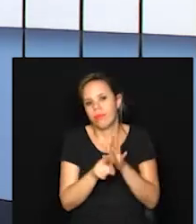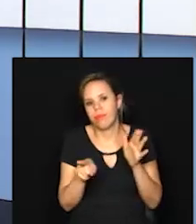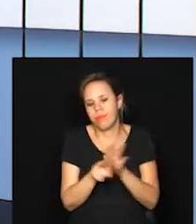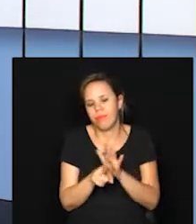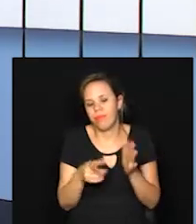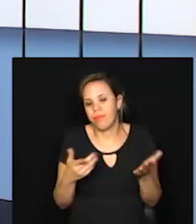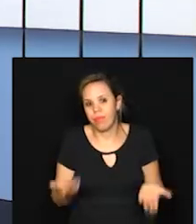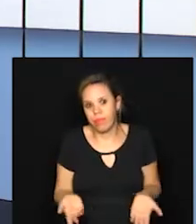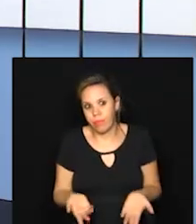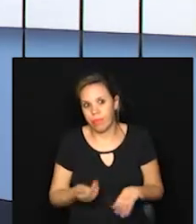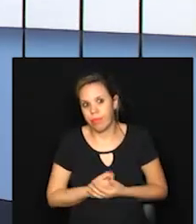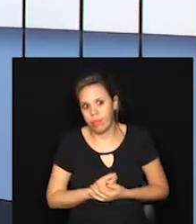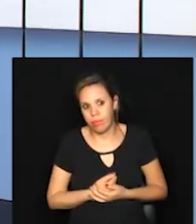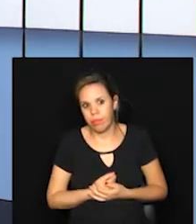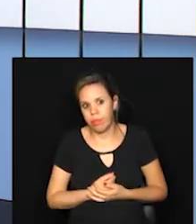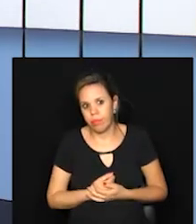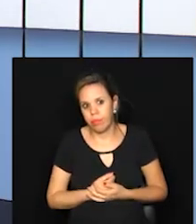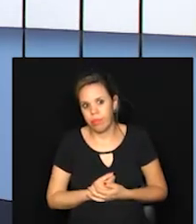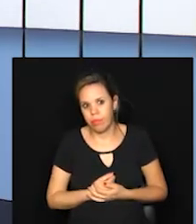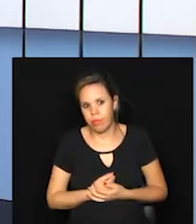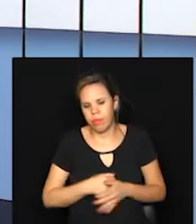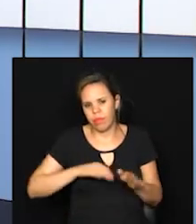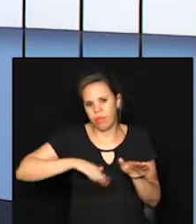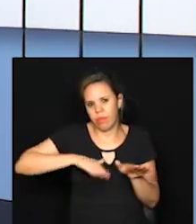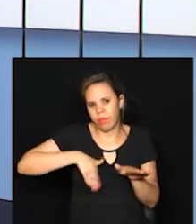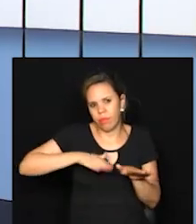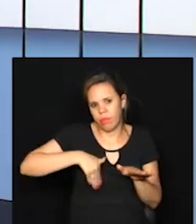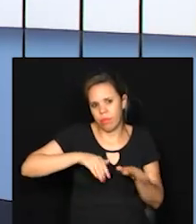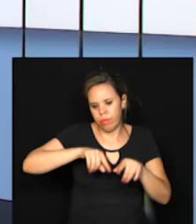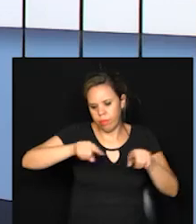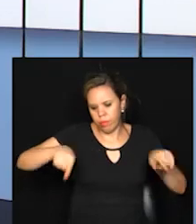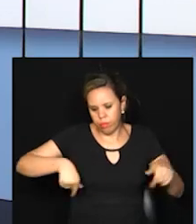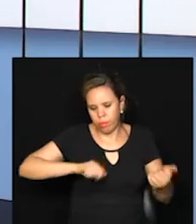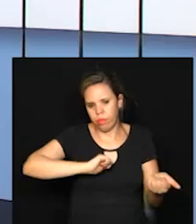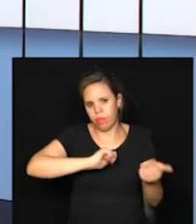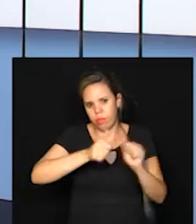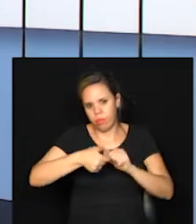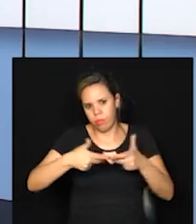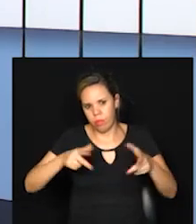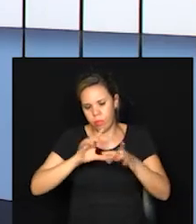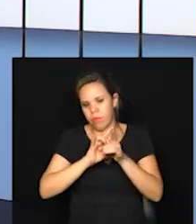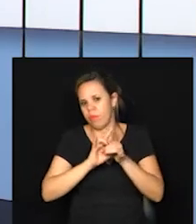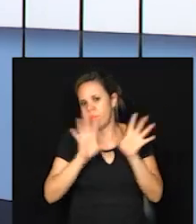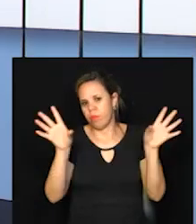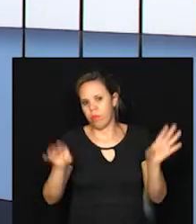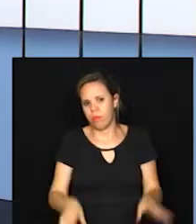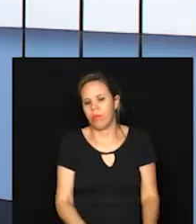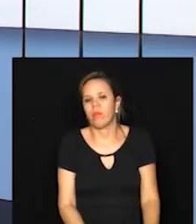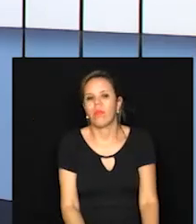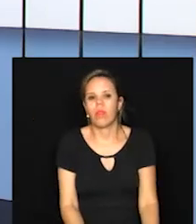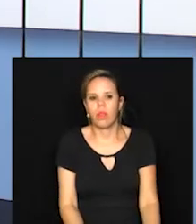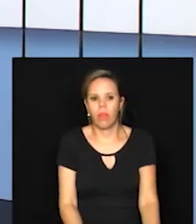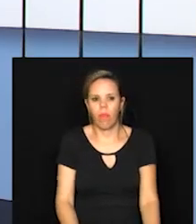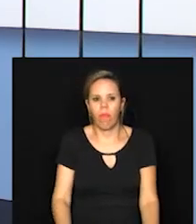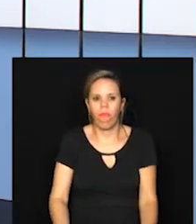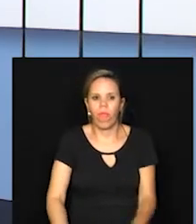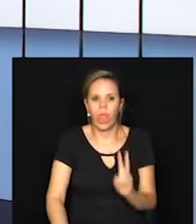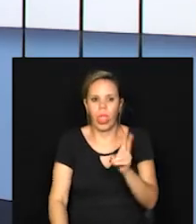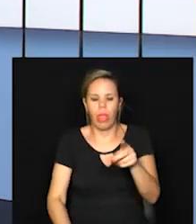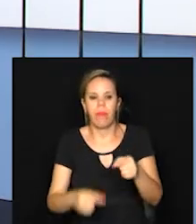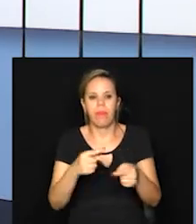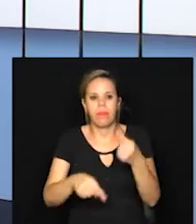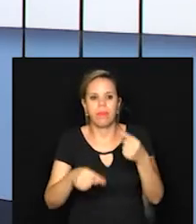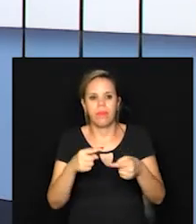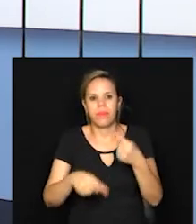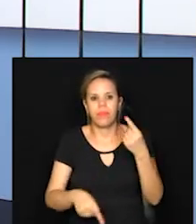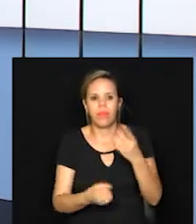os clubes, vamos lá. Piscinas, quadras e áreas de lazer estão liberadas. Continuam proibidas atividades